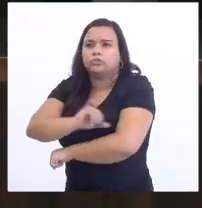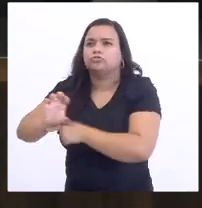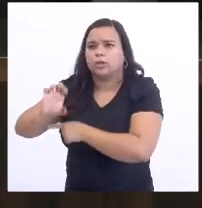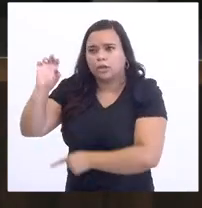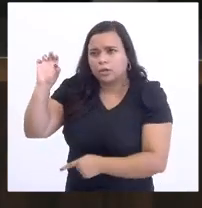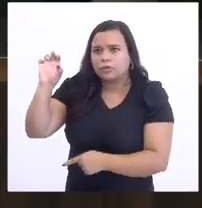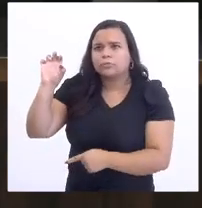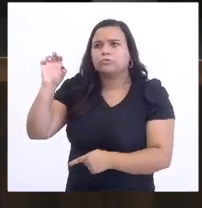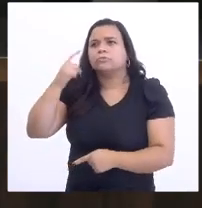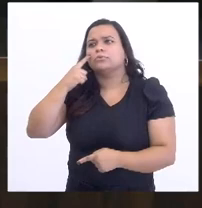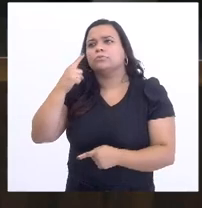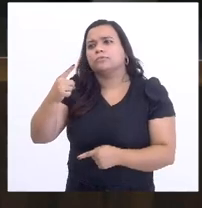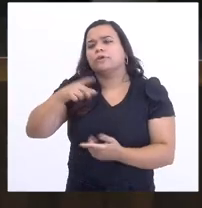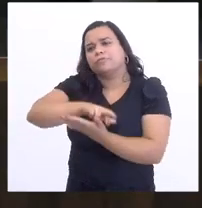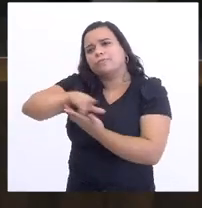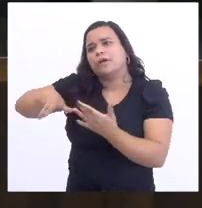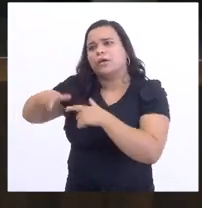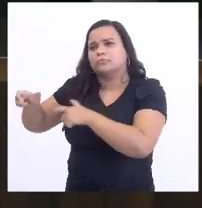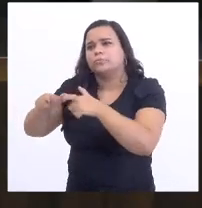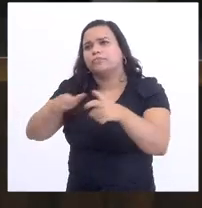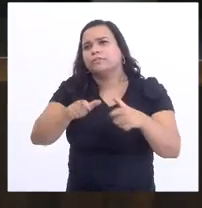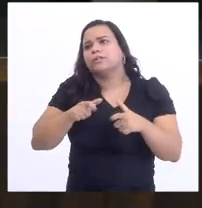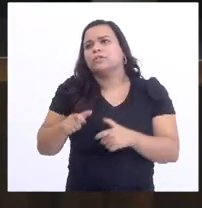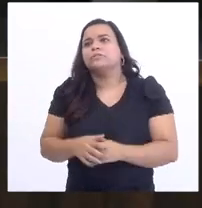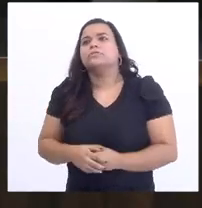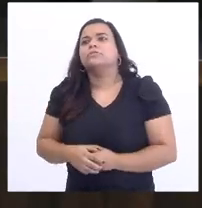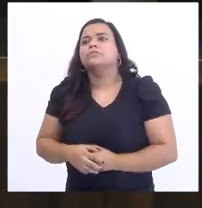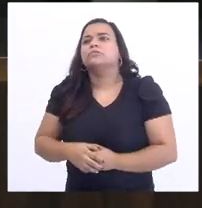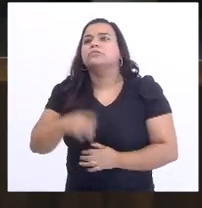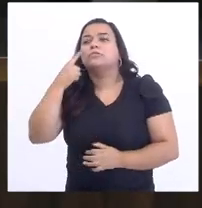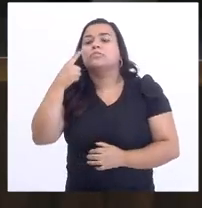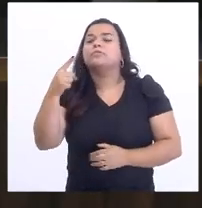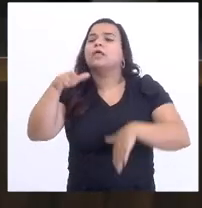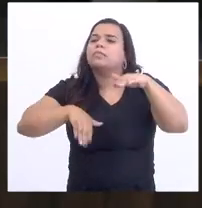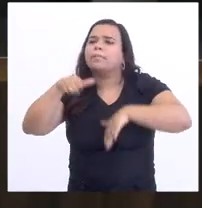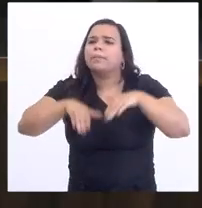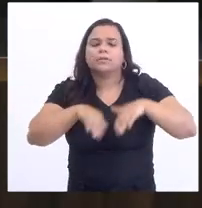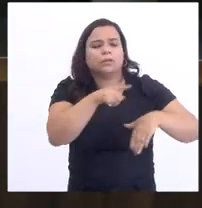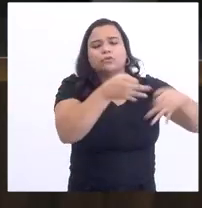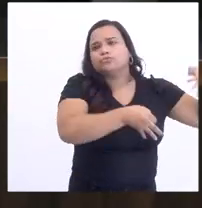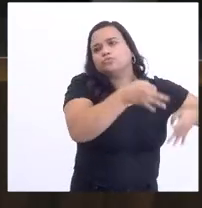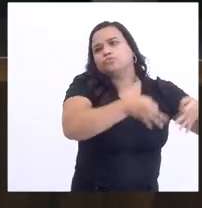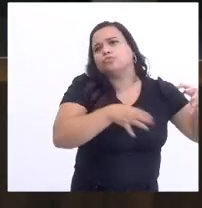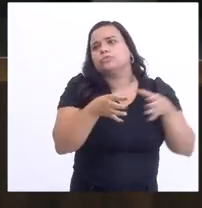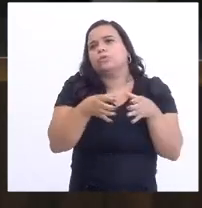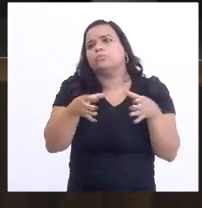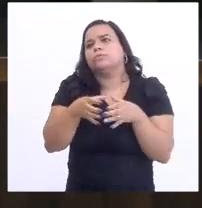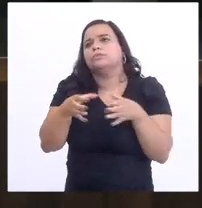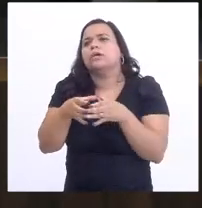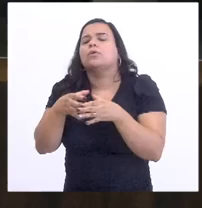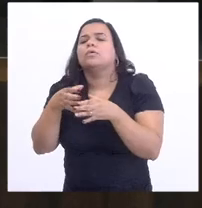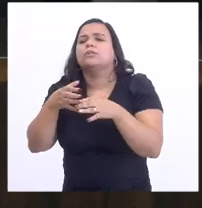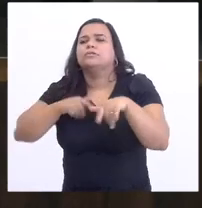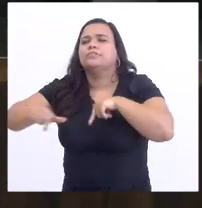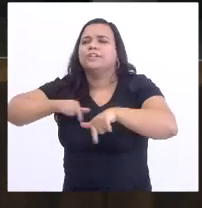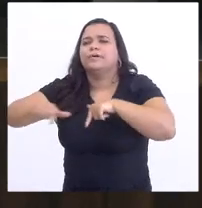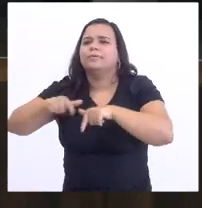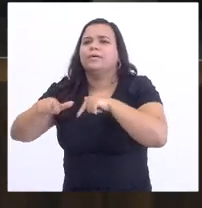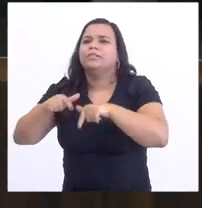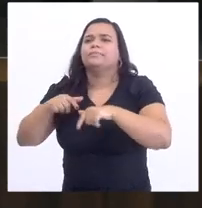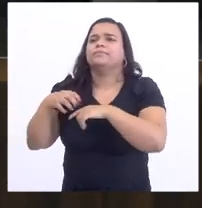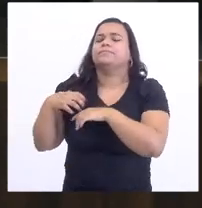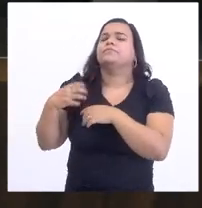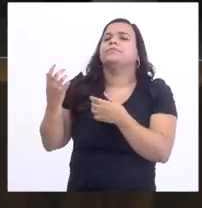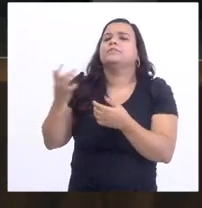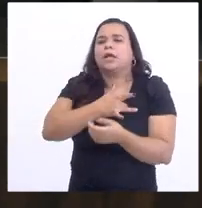e da outras providências. Pendendo de pareceres das comissões de Constituição e Justiça de Transporte de Saúde e de Orçamento. Para emitir